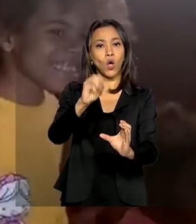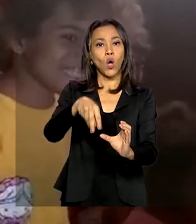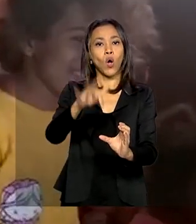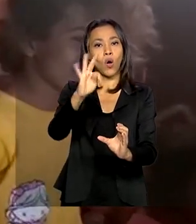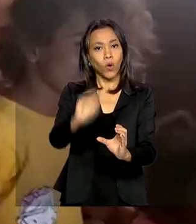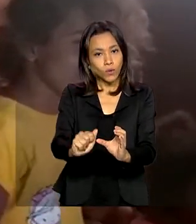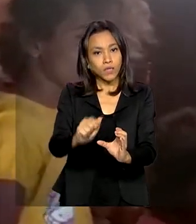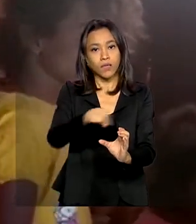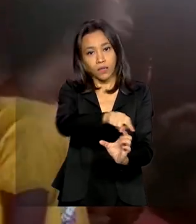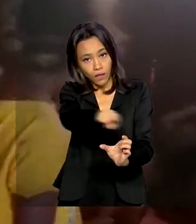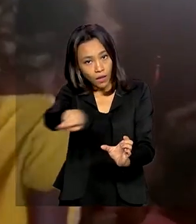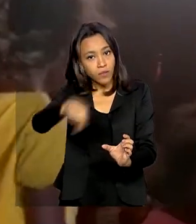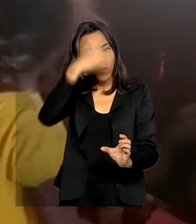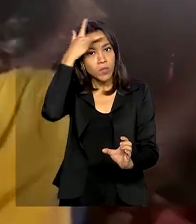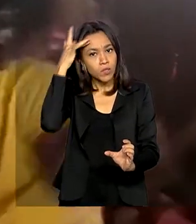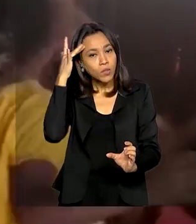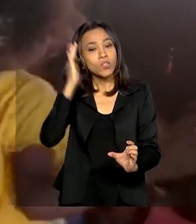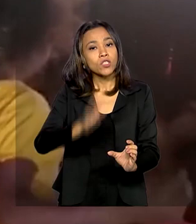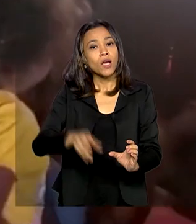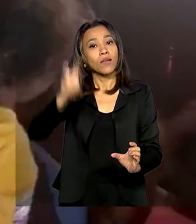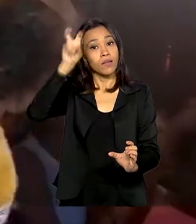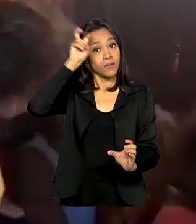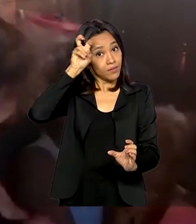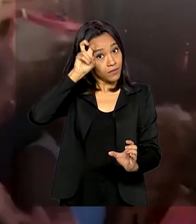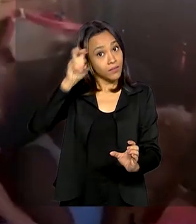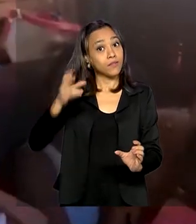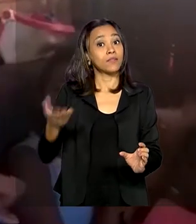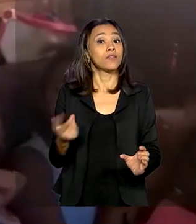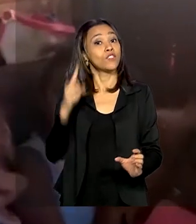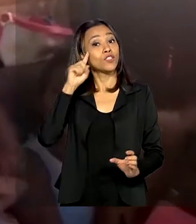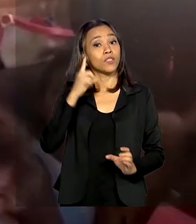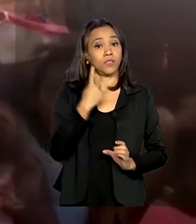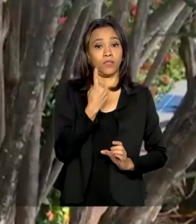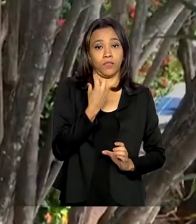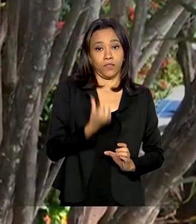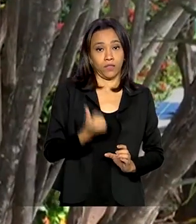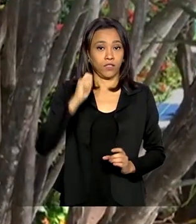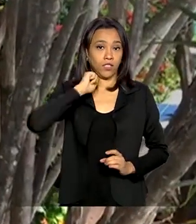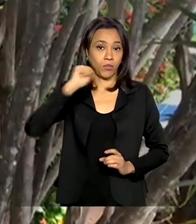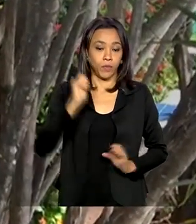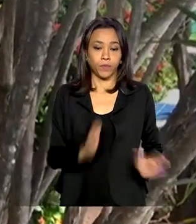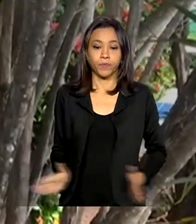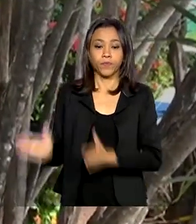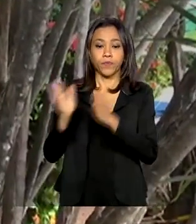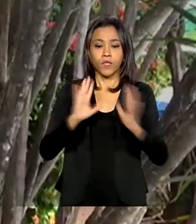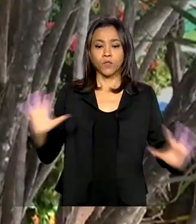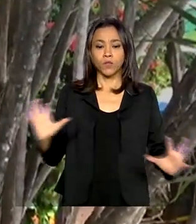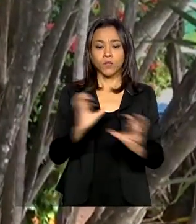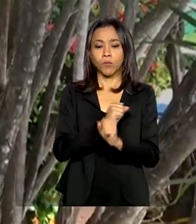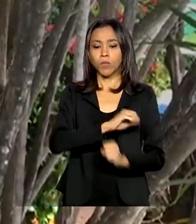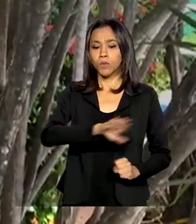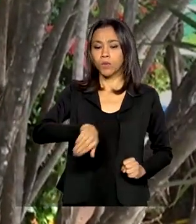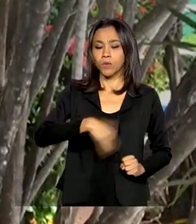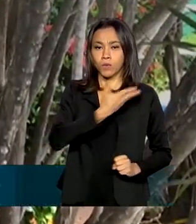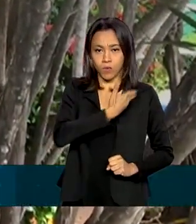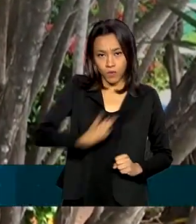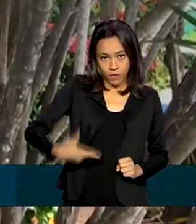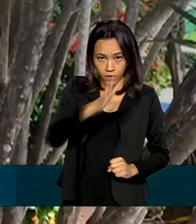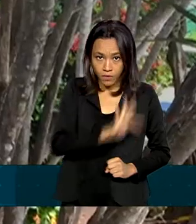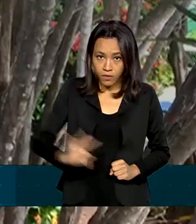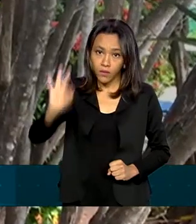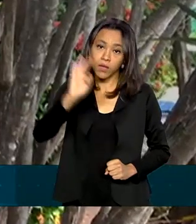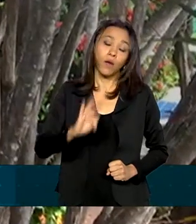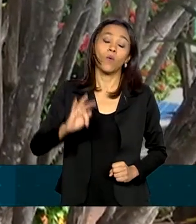pessoas já a partir desta quinta-feira, dia 16 de abril. No total, a União vai desembolsar